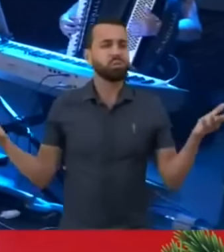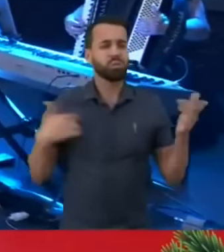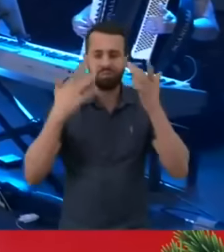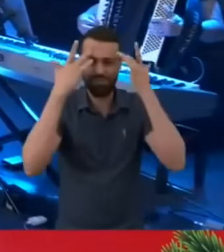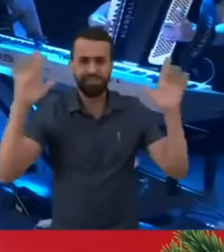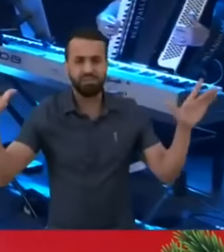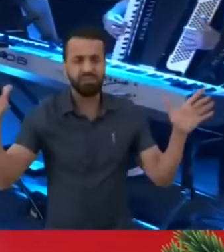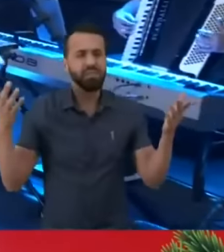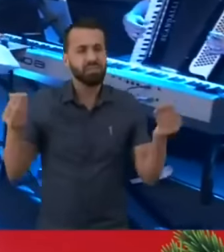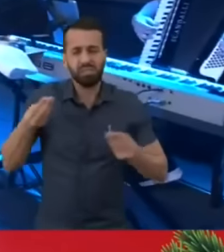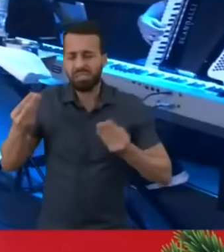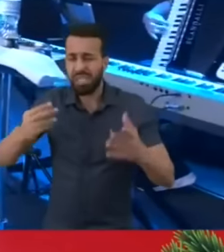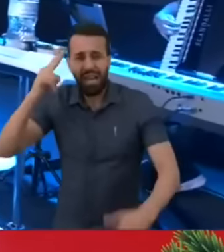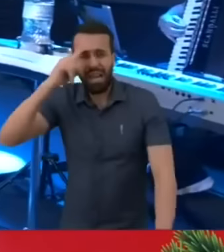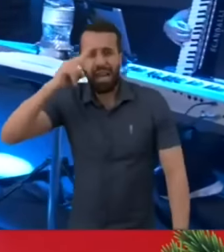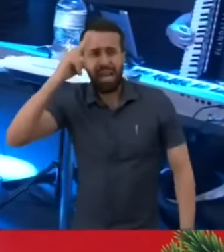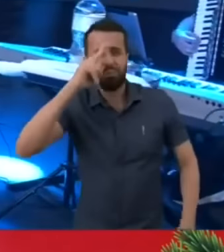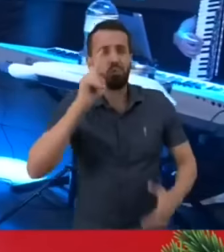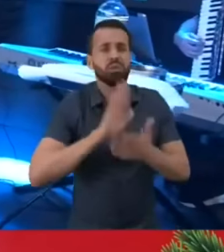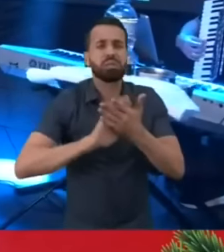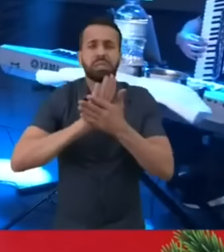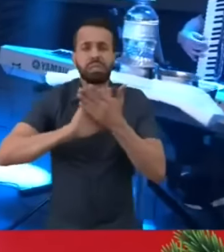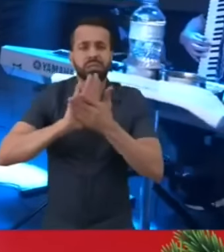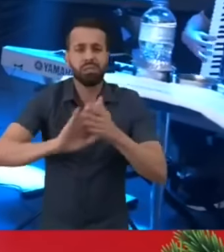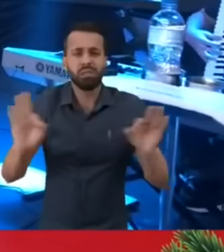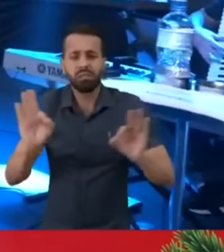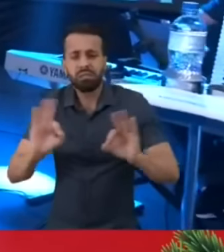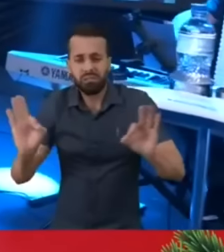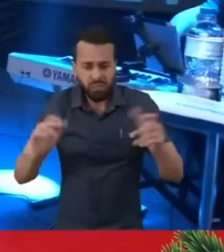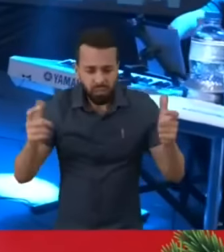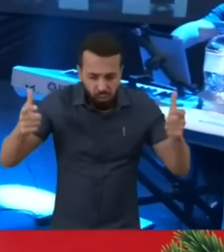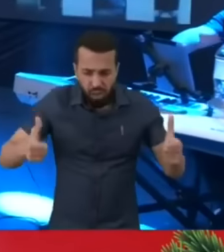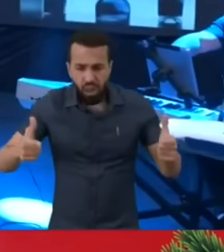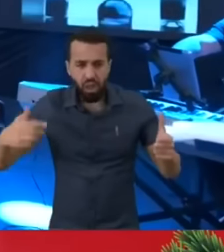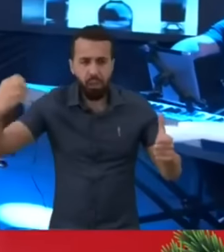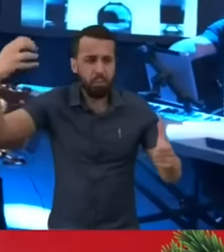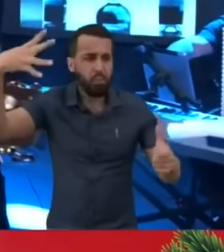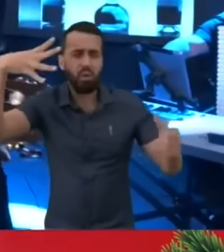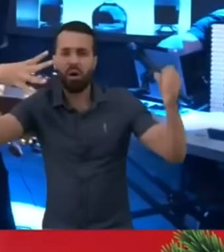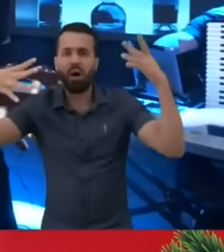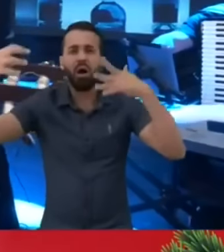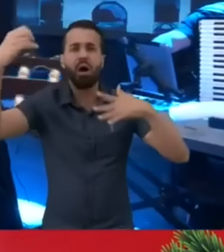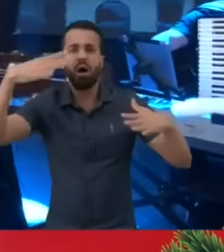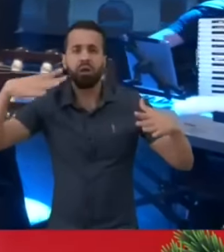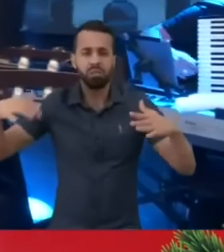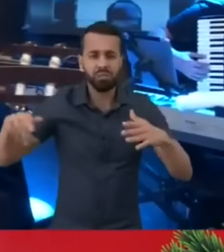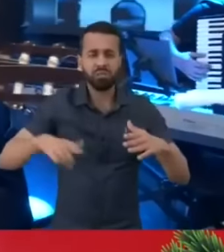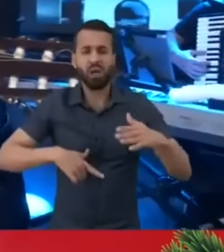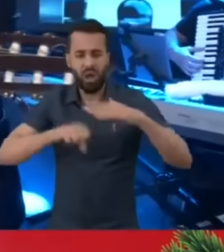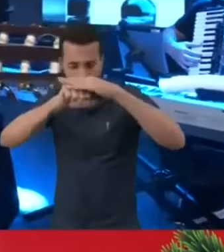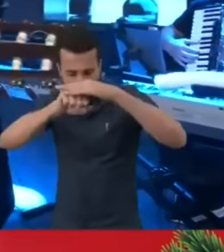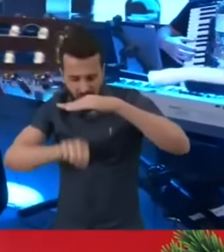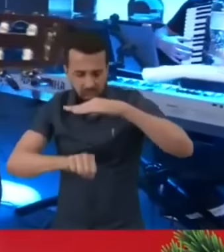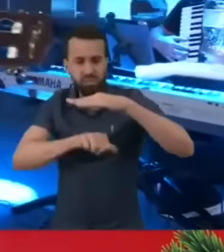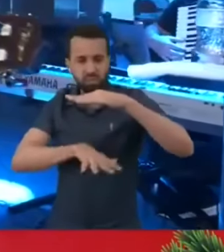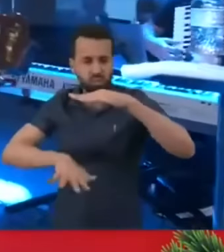Muito vagamente me lembro que estou em uma boate aqui.